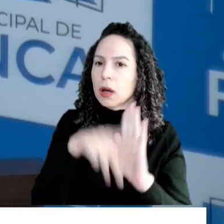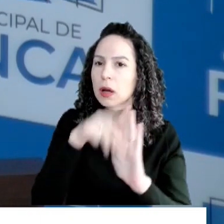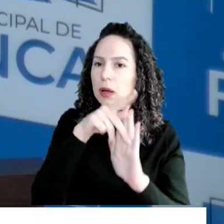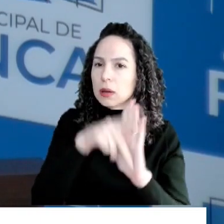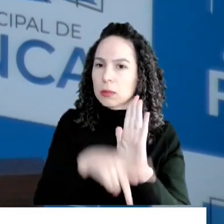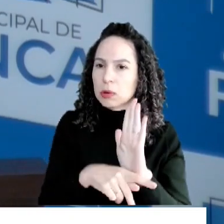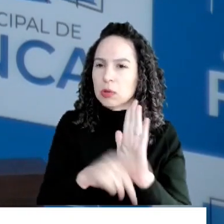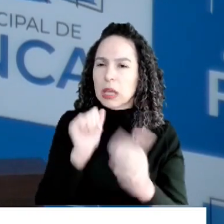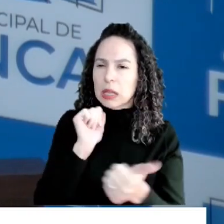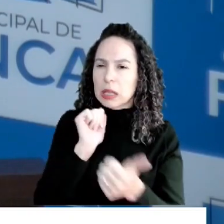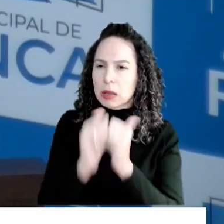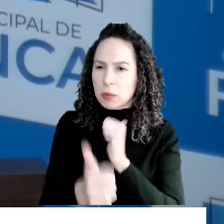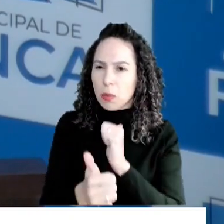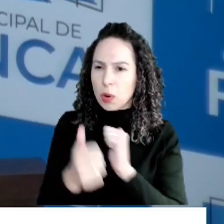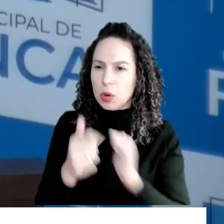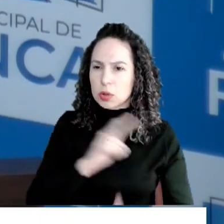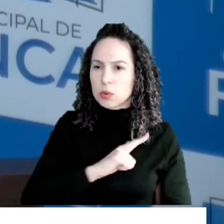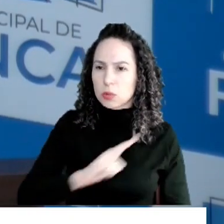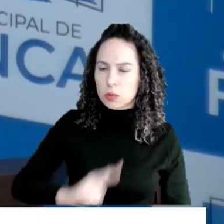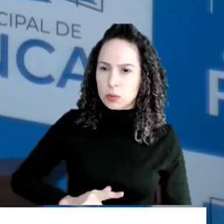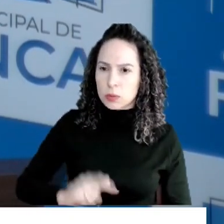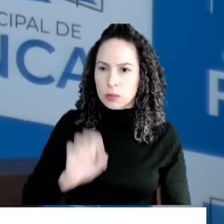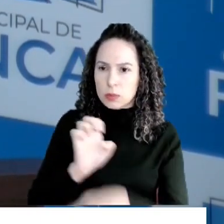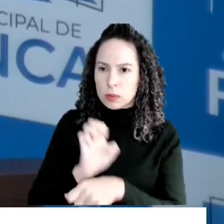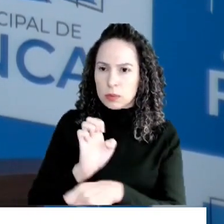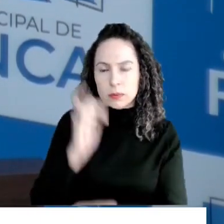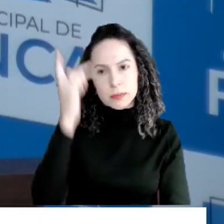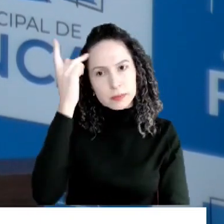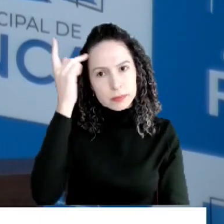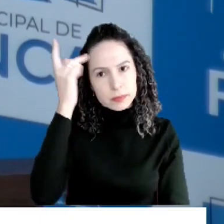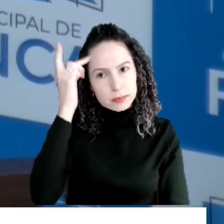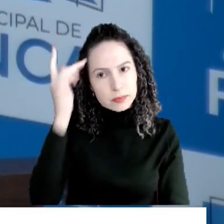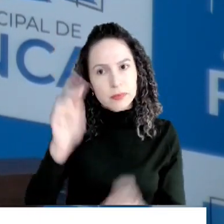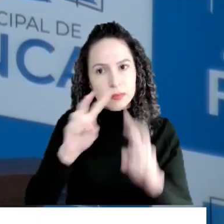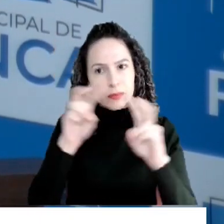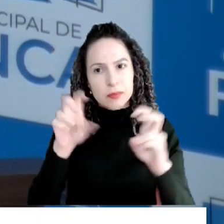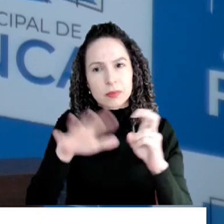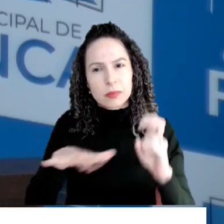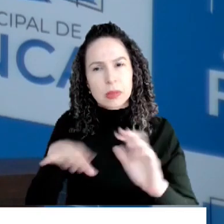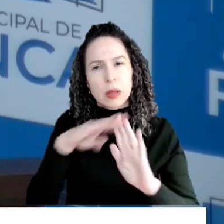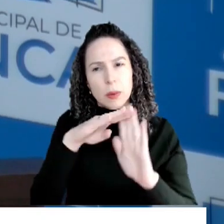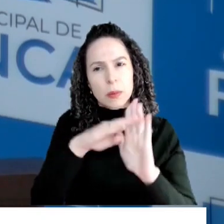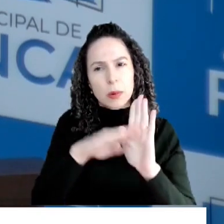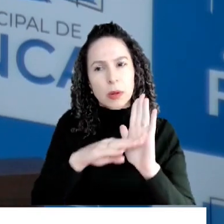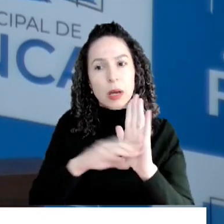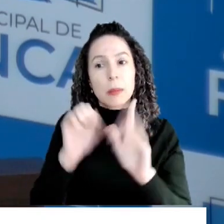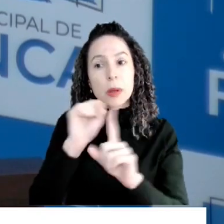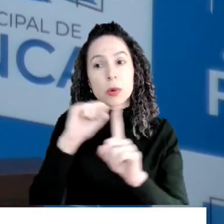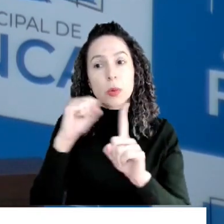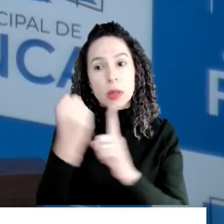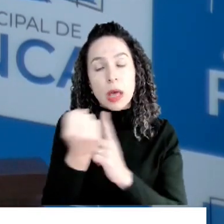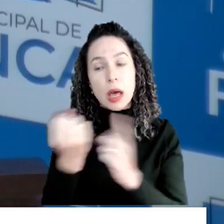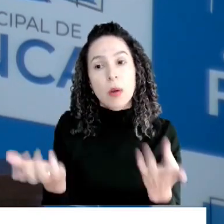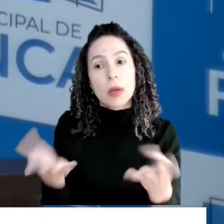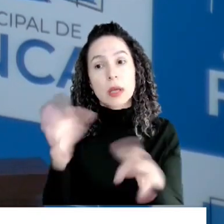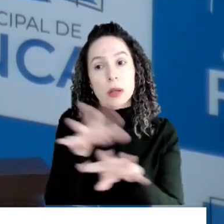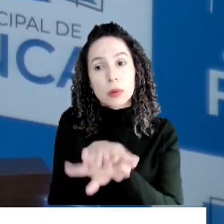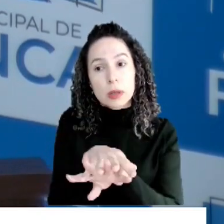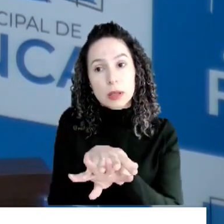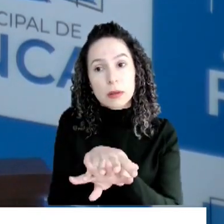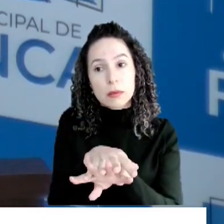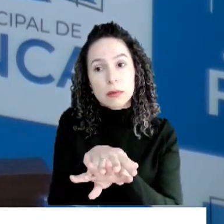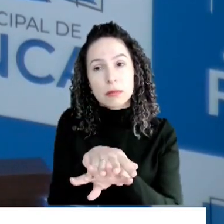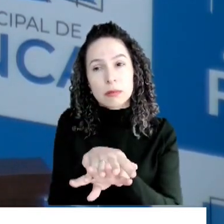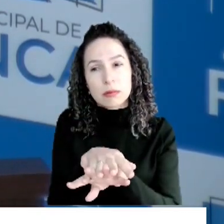do governo do Estado de São Paulo, por se tratar de um programa social e inclusivo. Começa com pelo